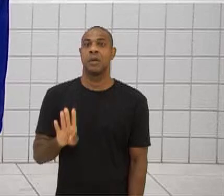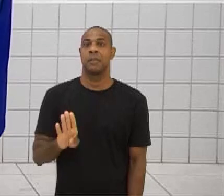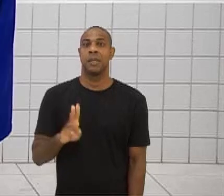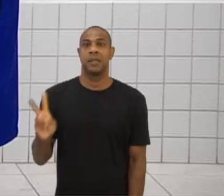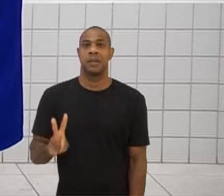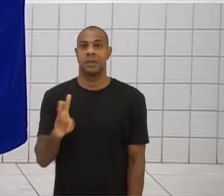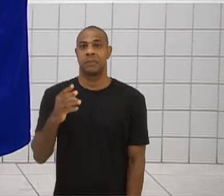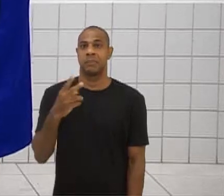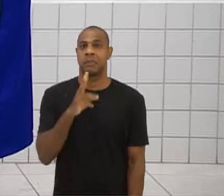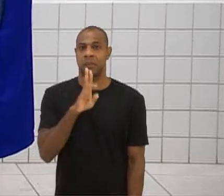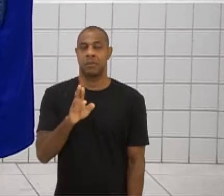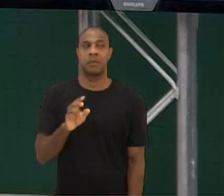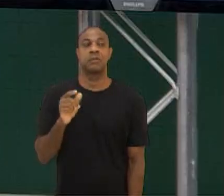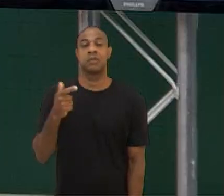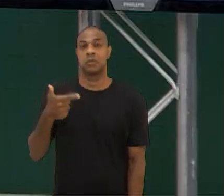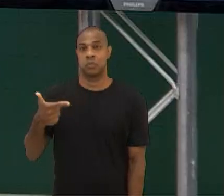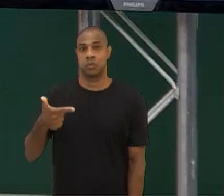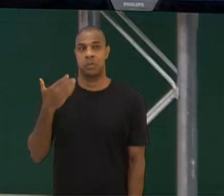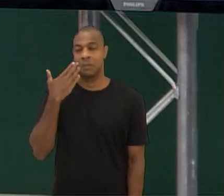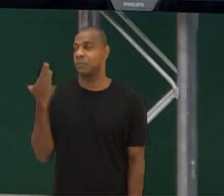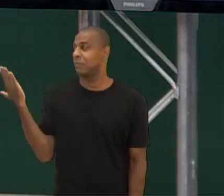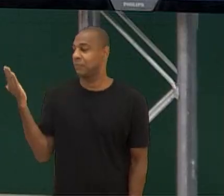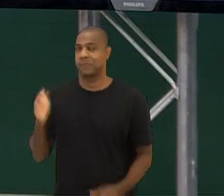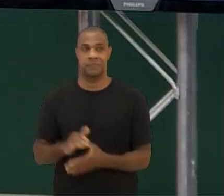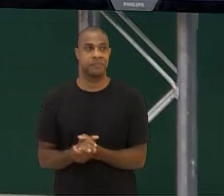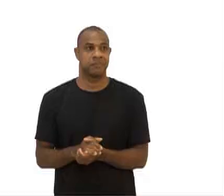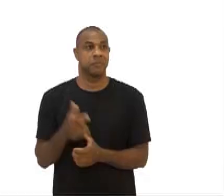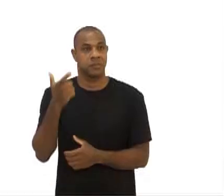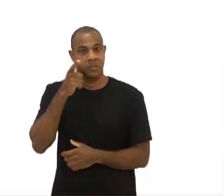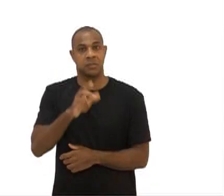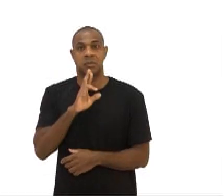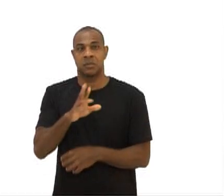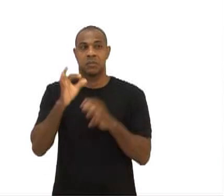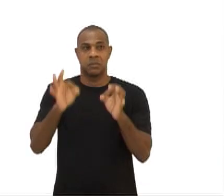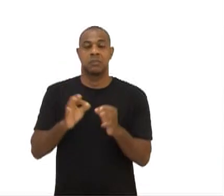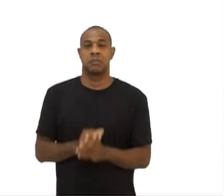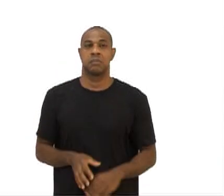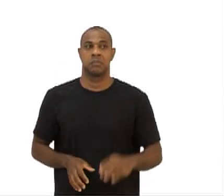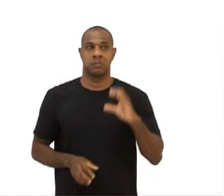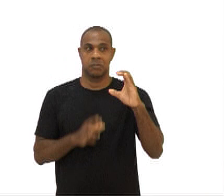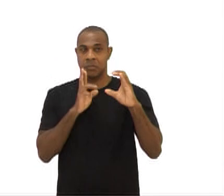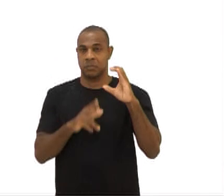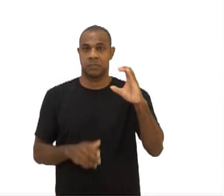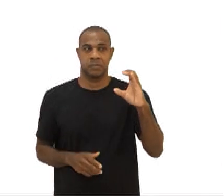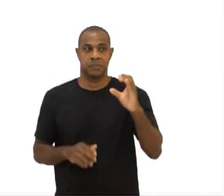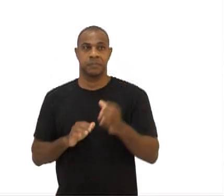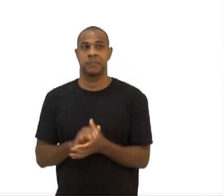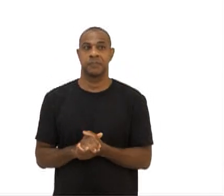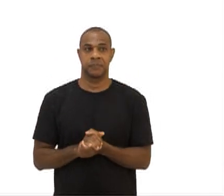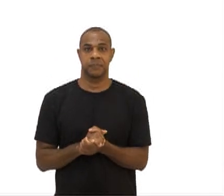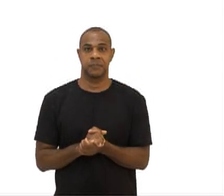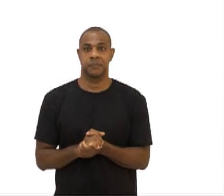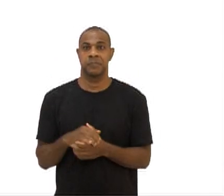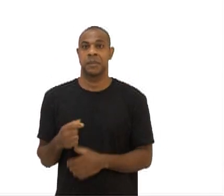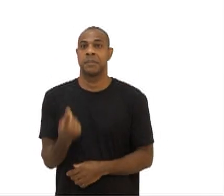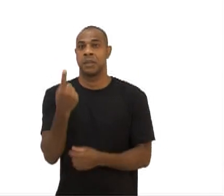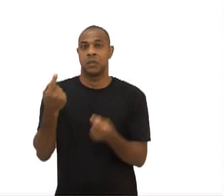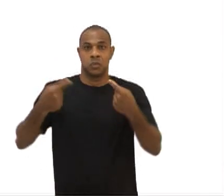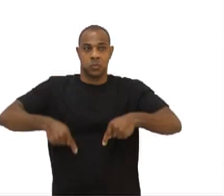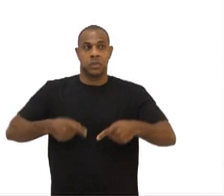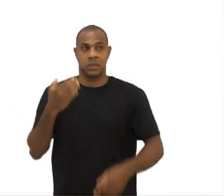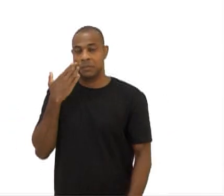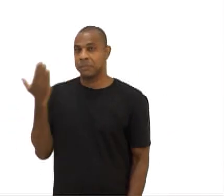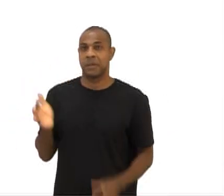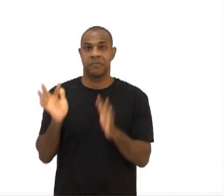você conseguiu analisar a resposta certa, certo? Que é a letra C. Mais um quiz aí, para